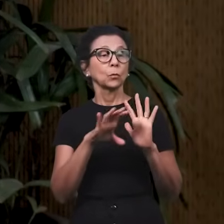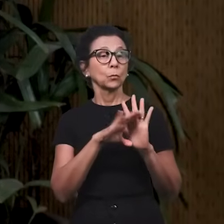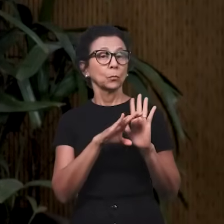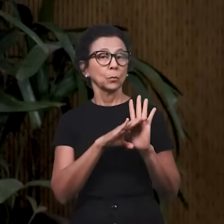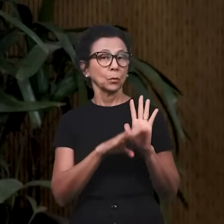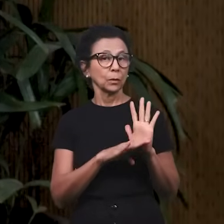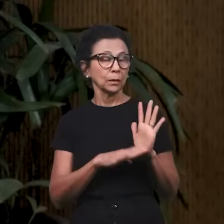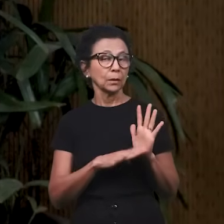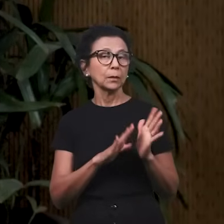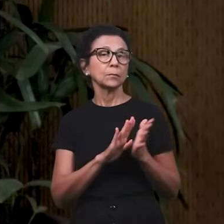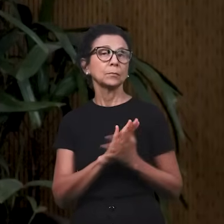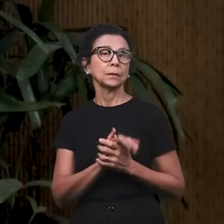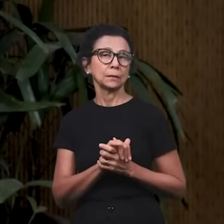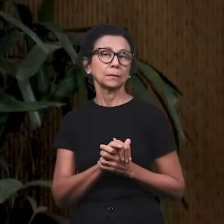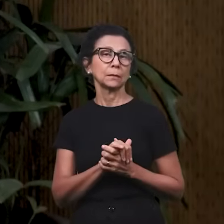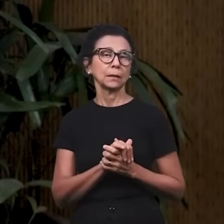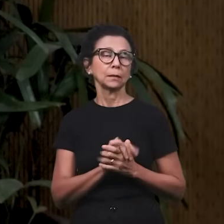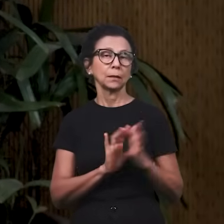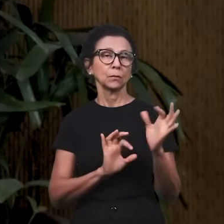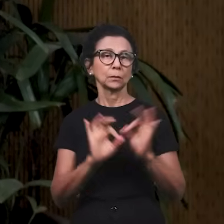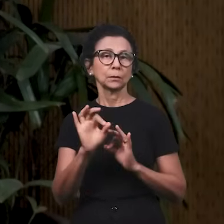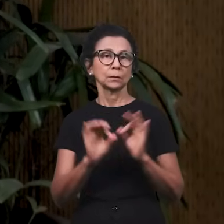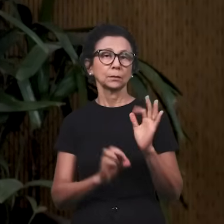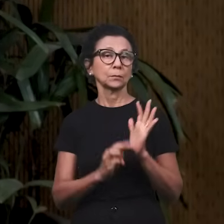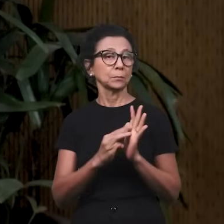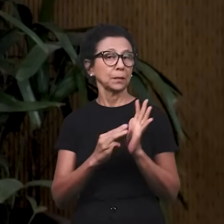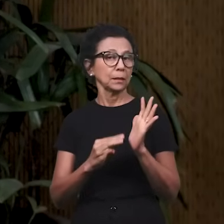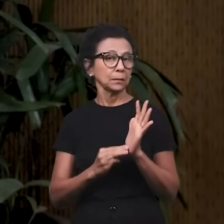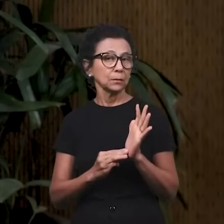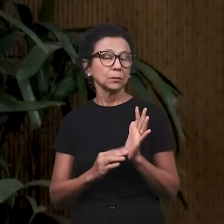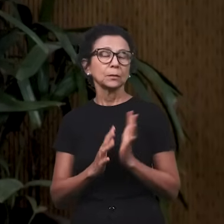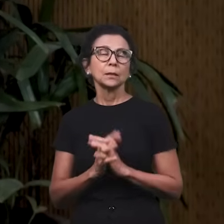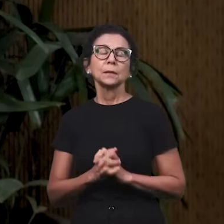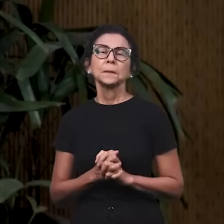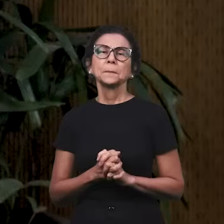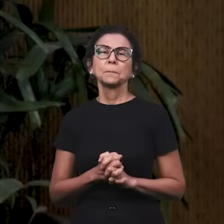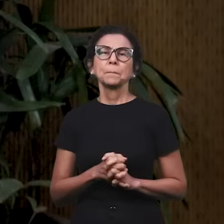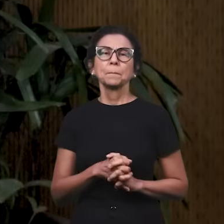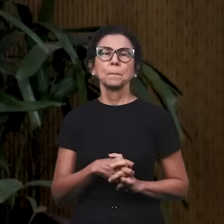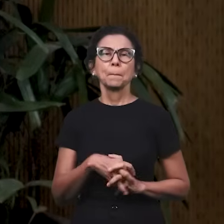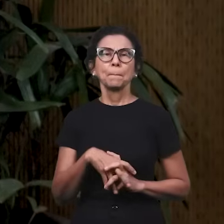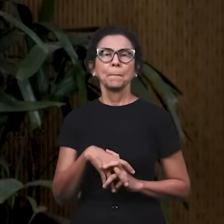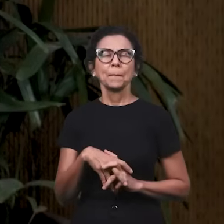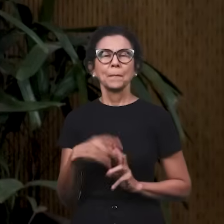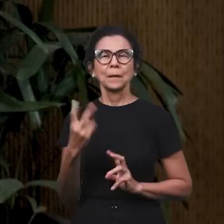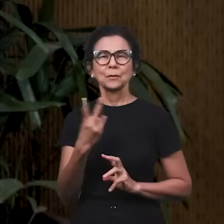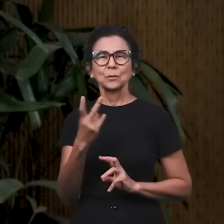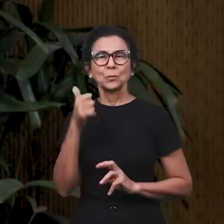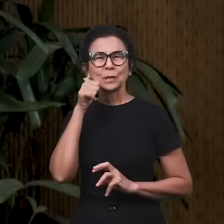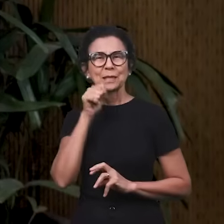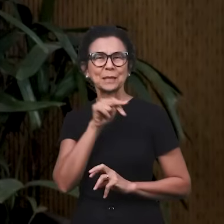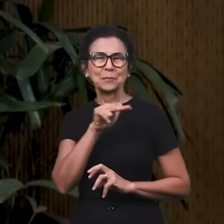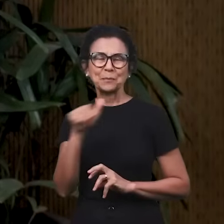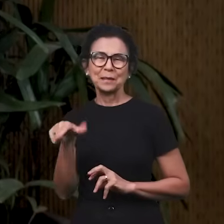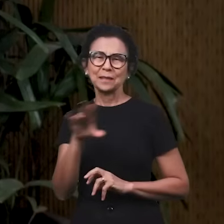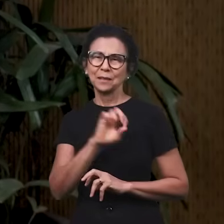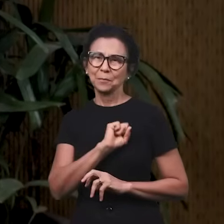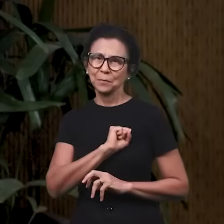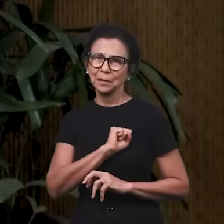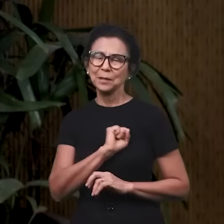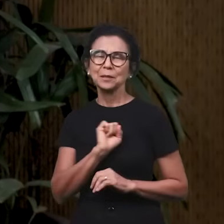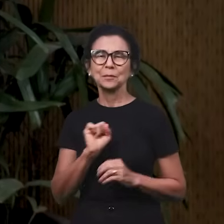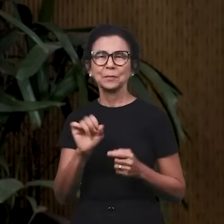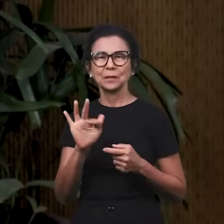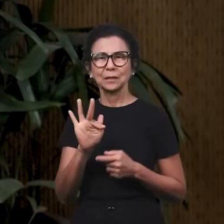tão assistido pelos nossos irmãos, né, Organização e Método, as nossas irmãs queridas,